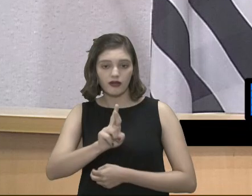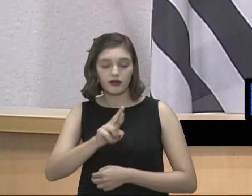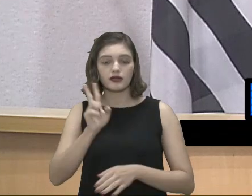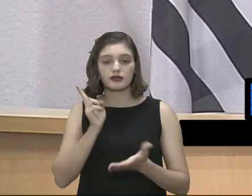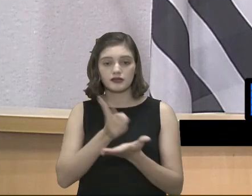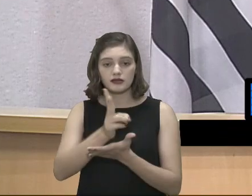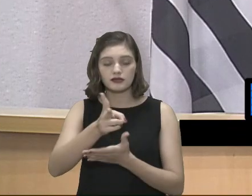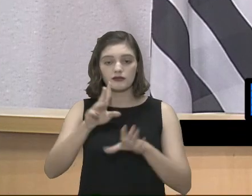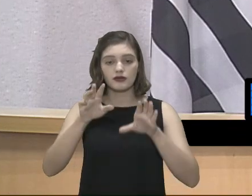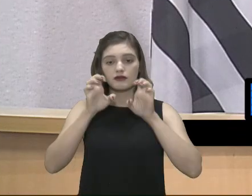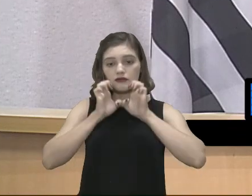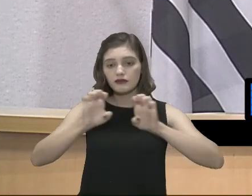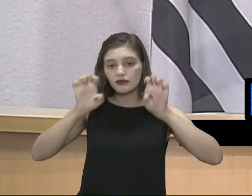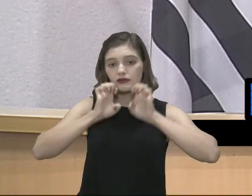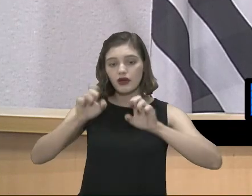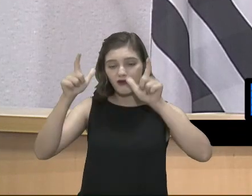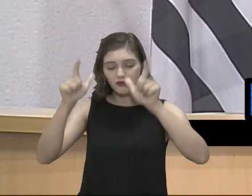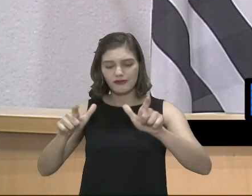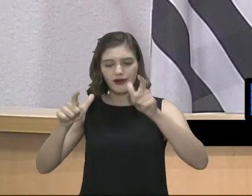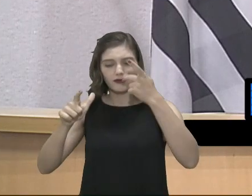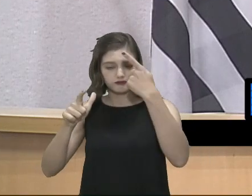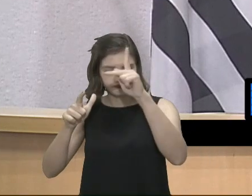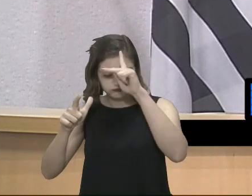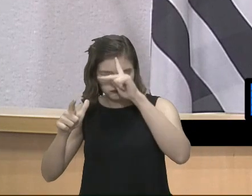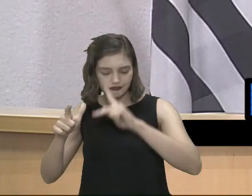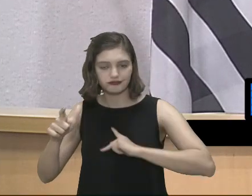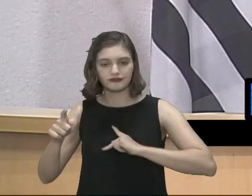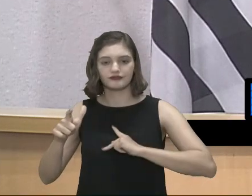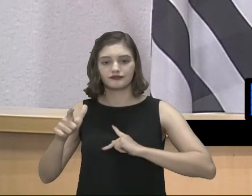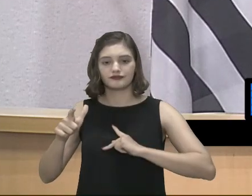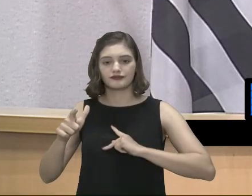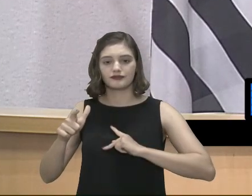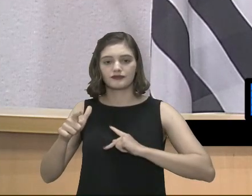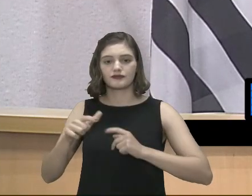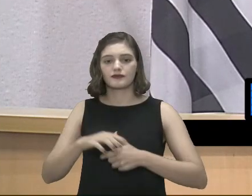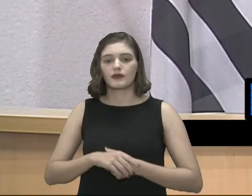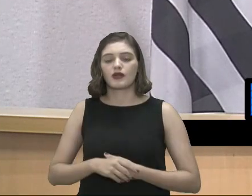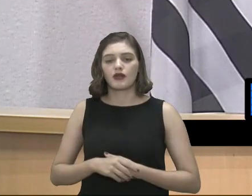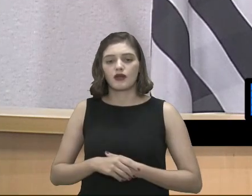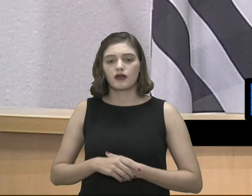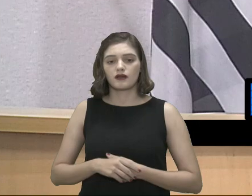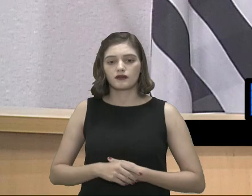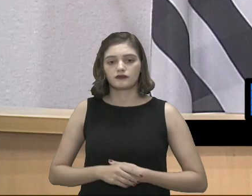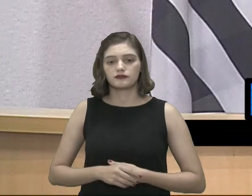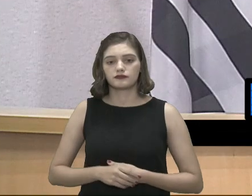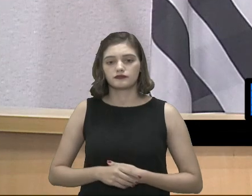evangélica. Eu acho que não é o lugar para você. Tenta sair disso, procura.